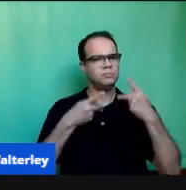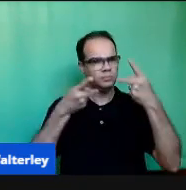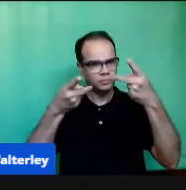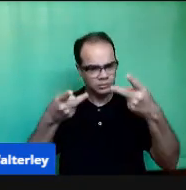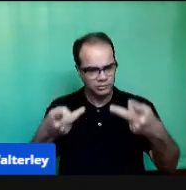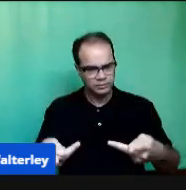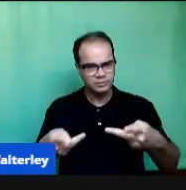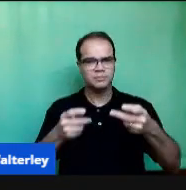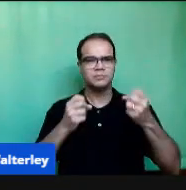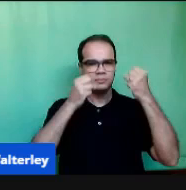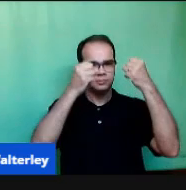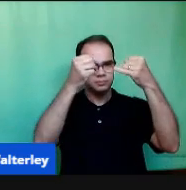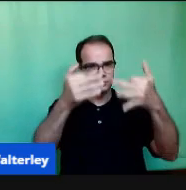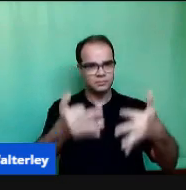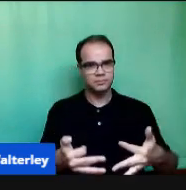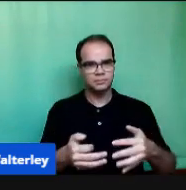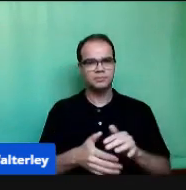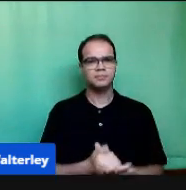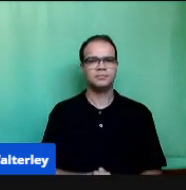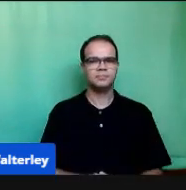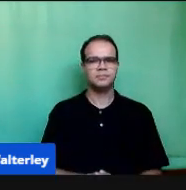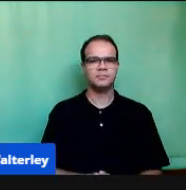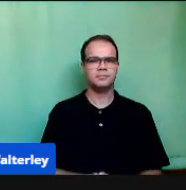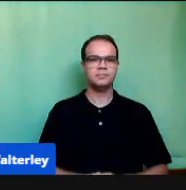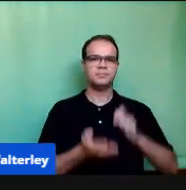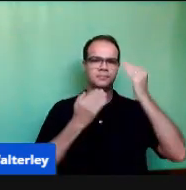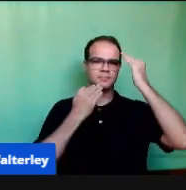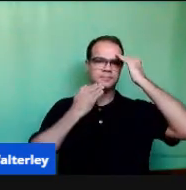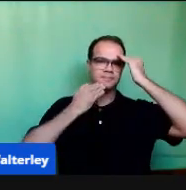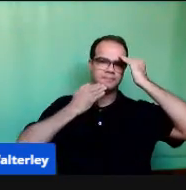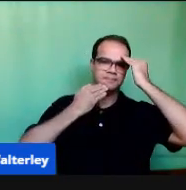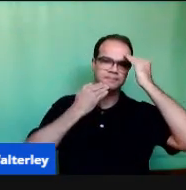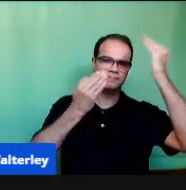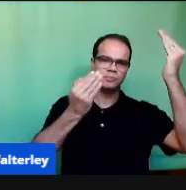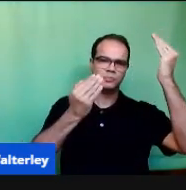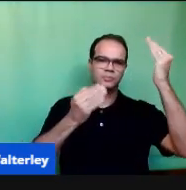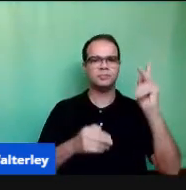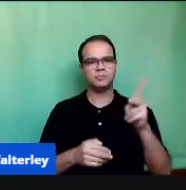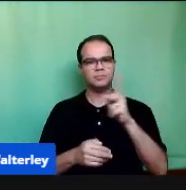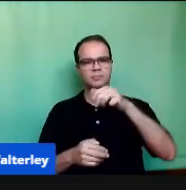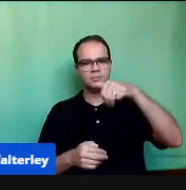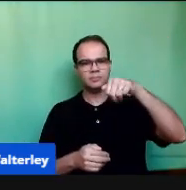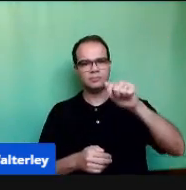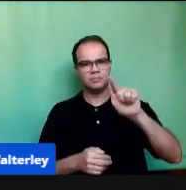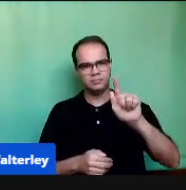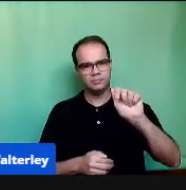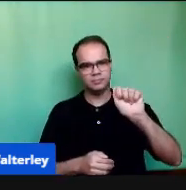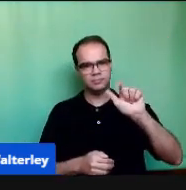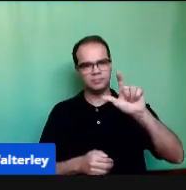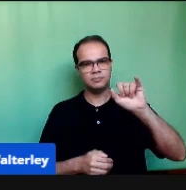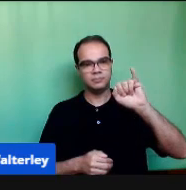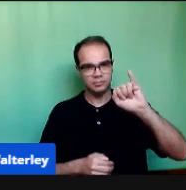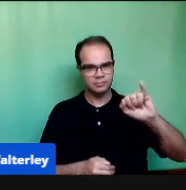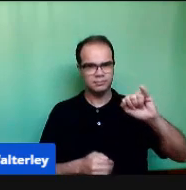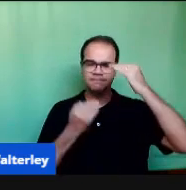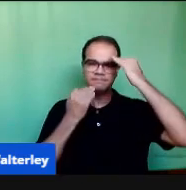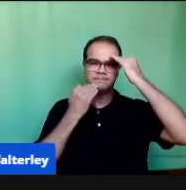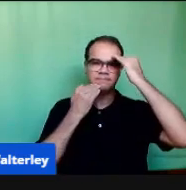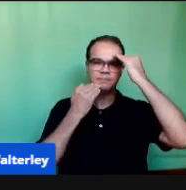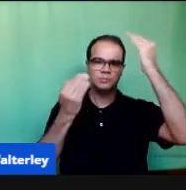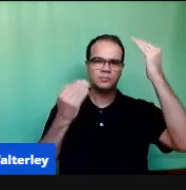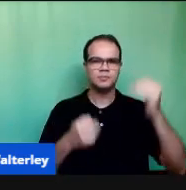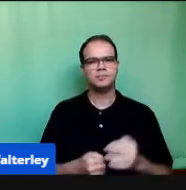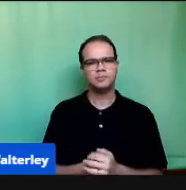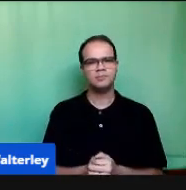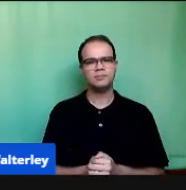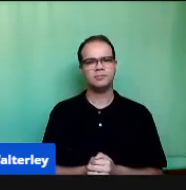unidade escolar. Meu muito obrigado, professora Magali, que está aqui nos mediando, por essa oportunidade